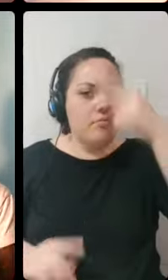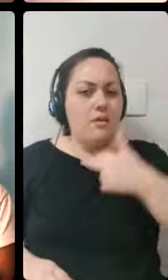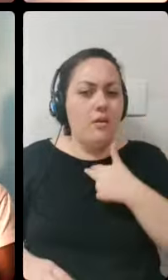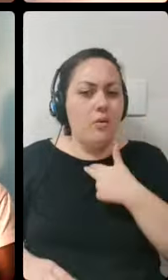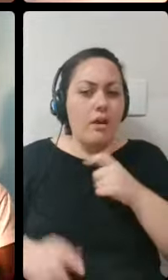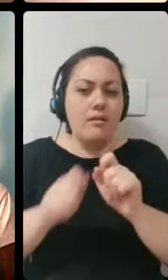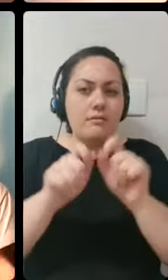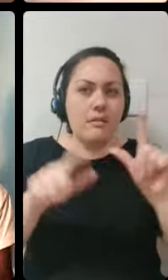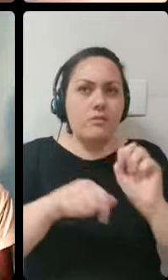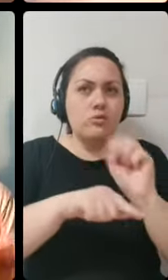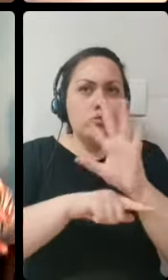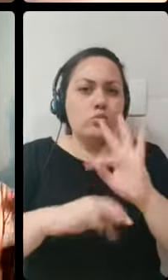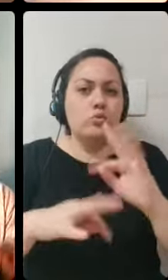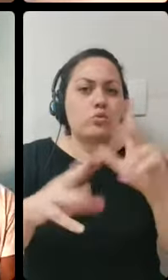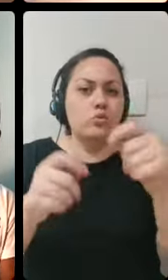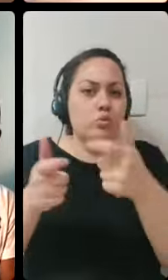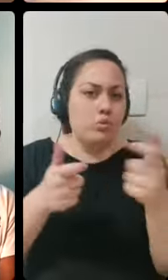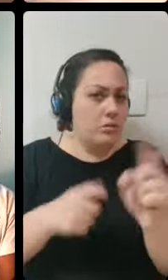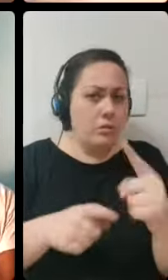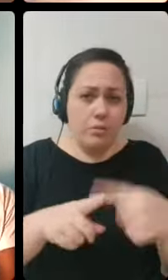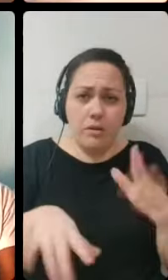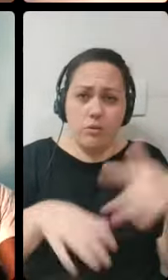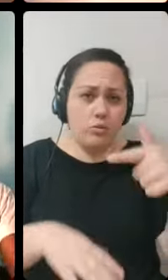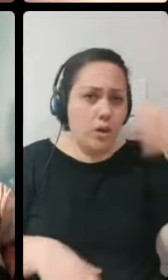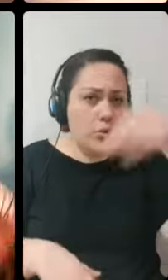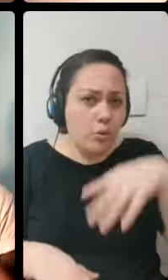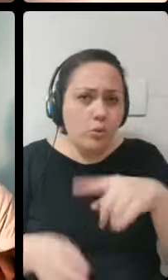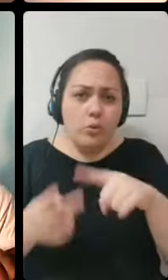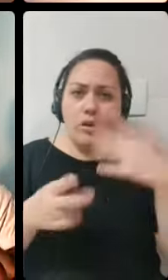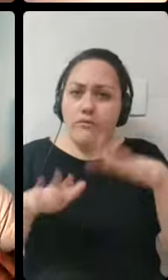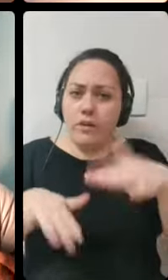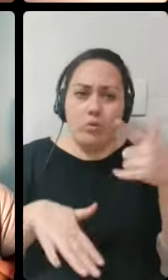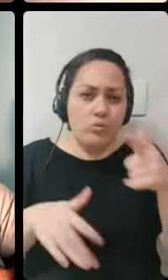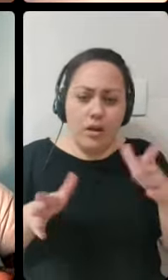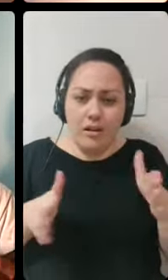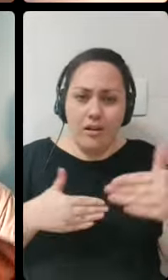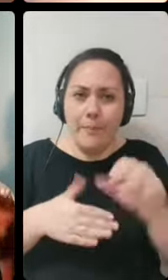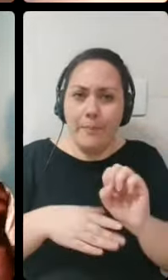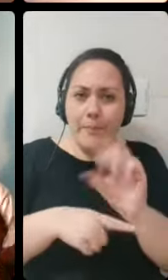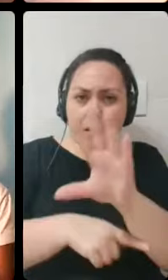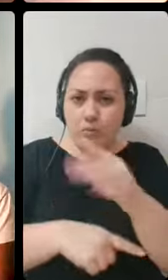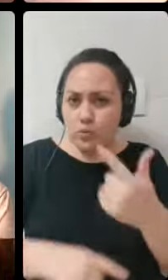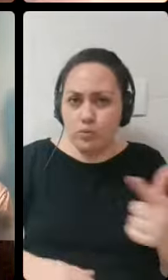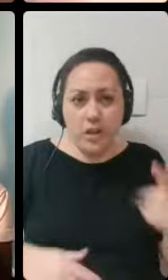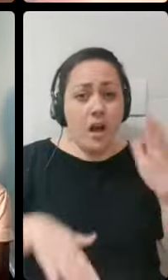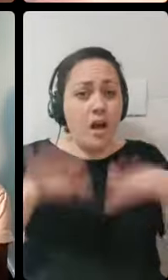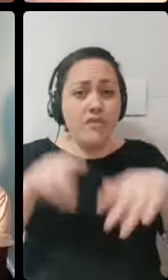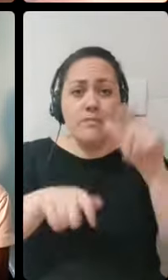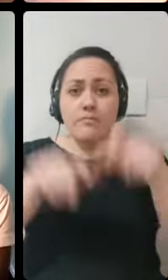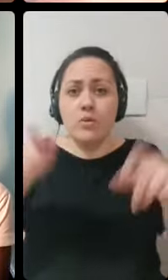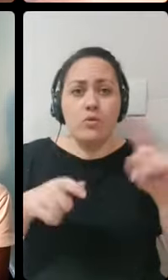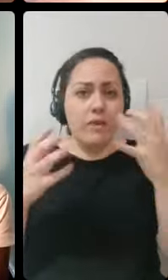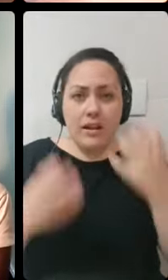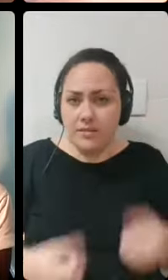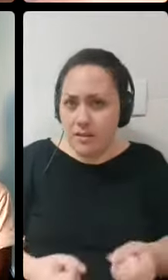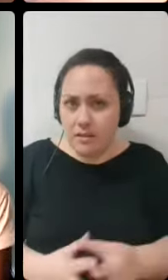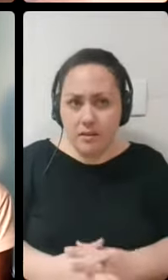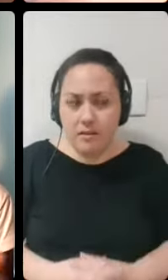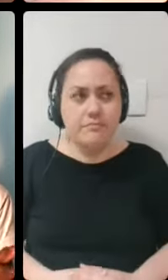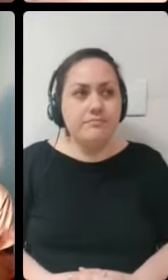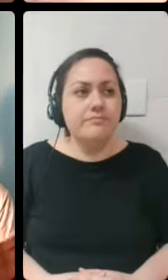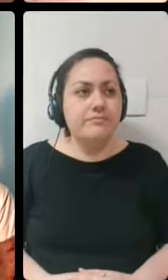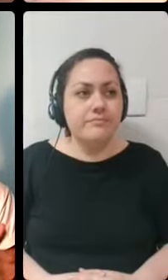que vai ter luz. Não é todo lugar que as pessoas vão receber a gente bem. Então, depois que acaba o processo seletivo,